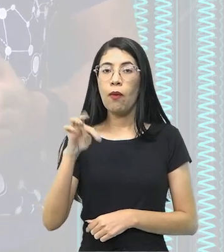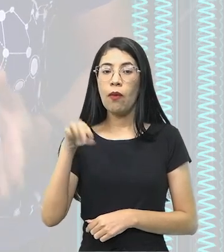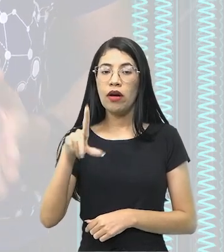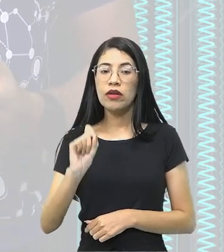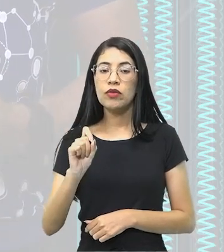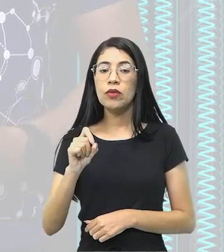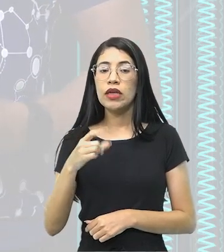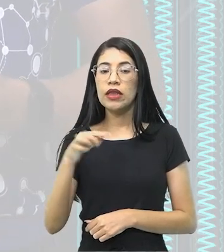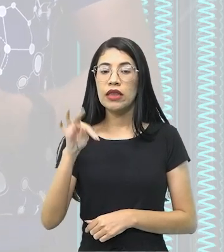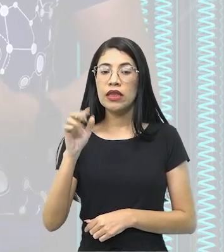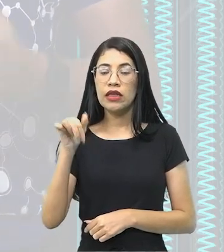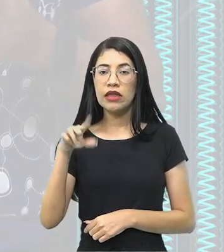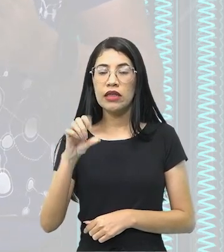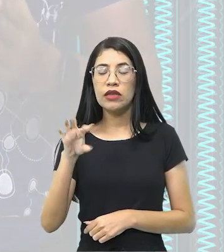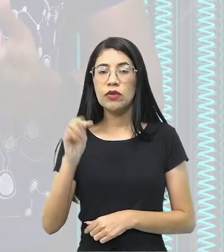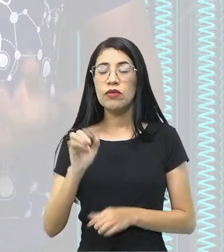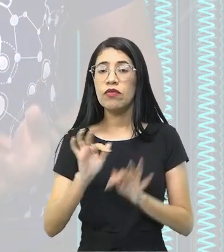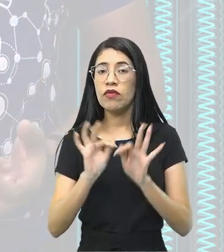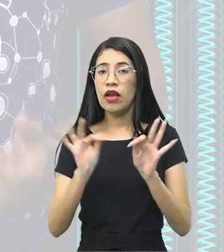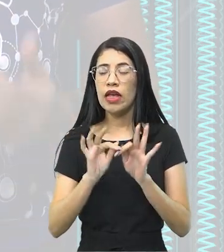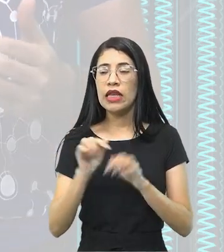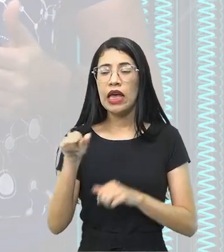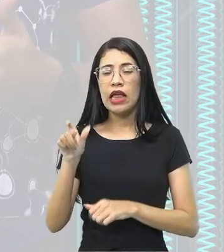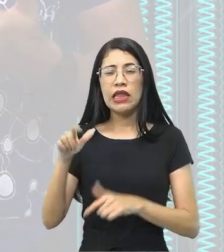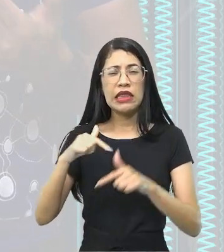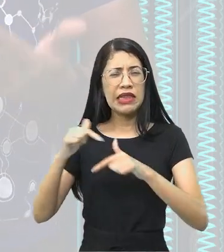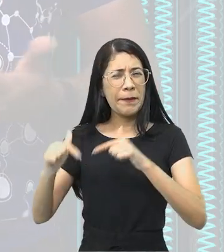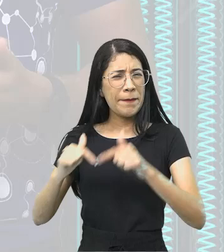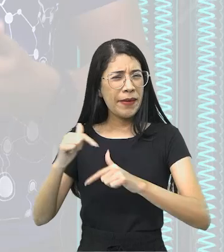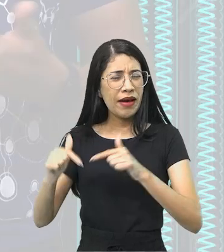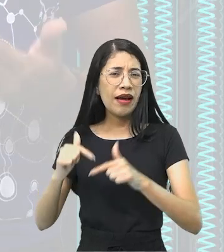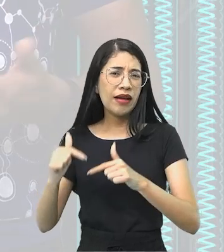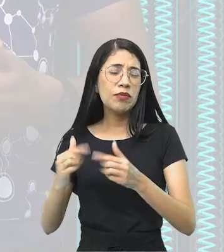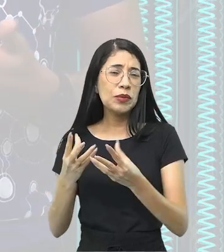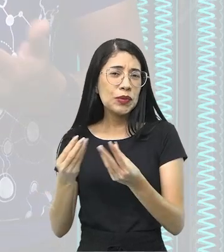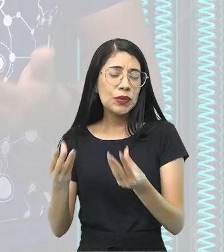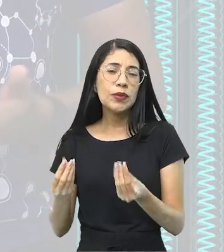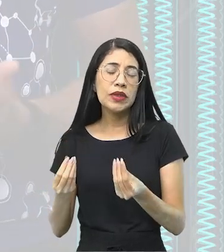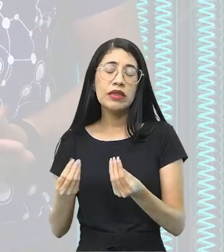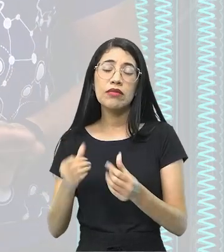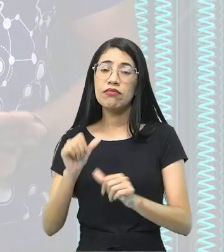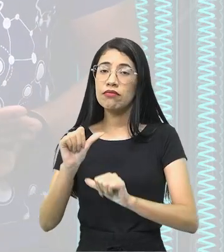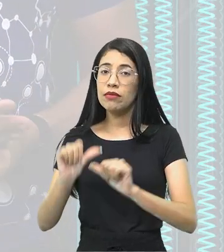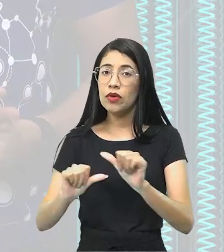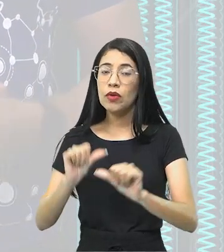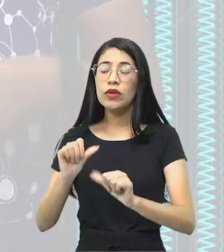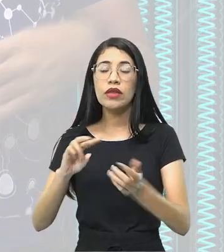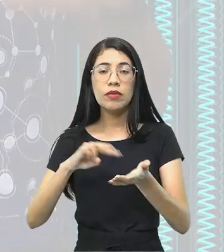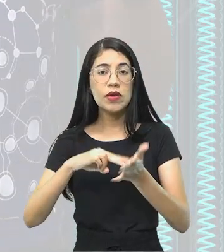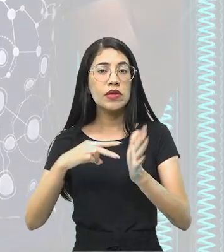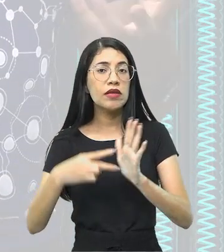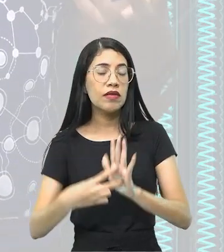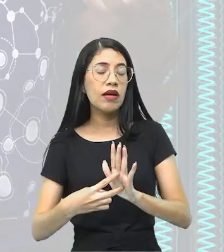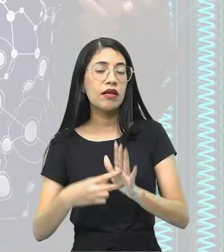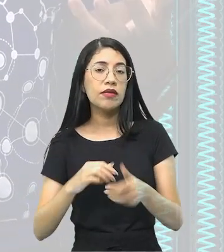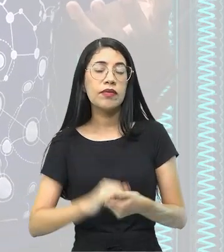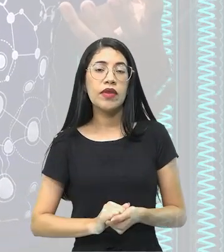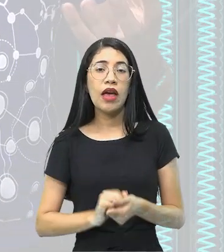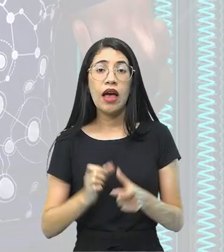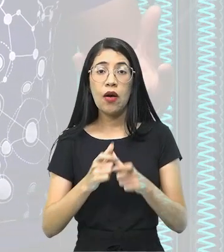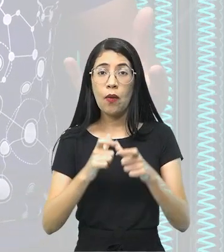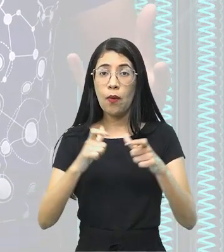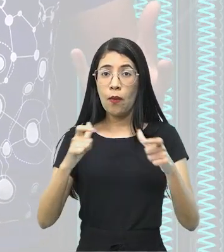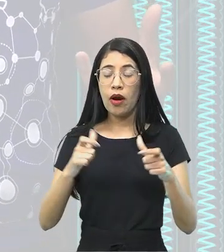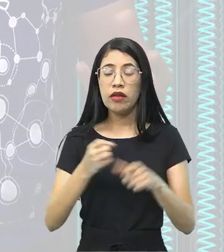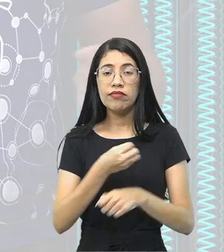muito, ela trabalha pouco. O verbo trabalhar está sofrendo alteração, está sofrendo modificação de sentido. Um para grande quantidade